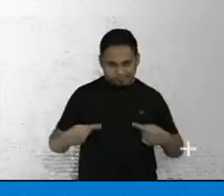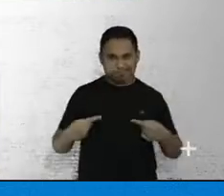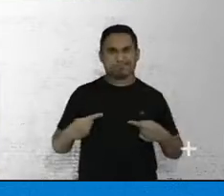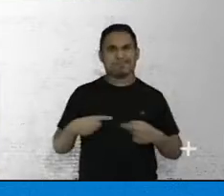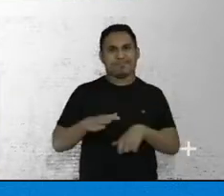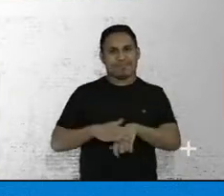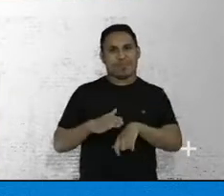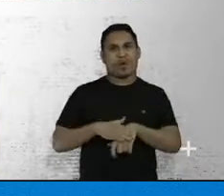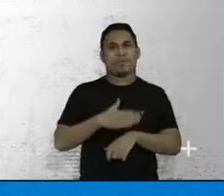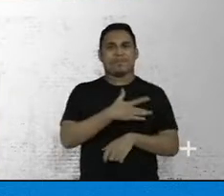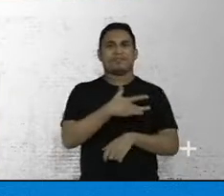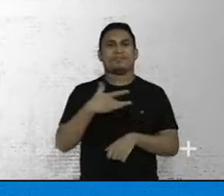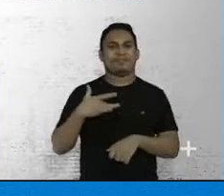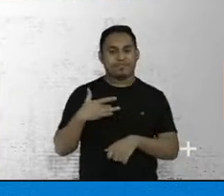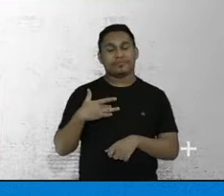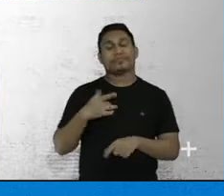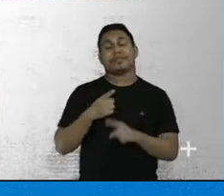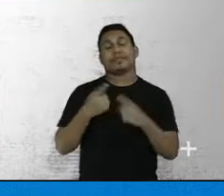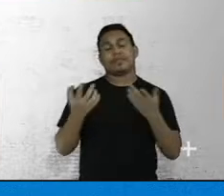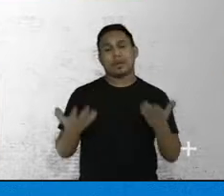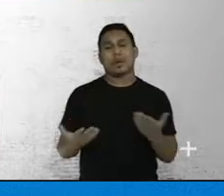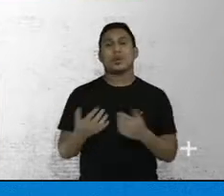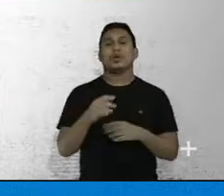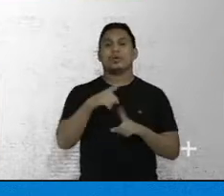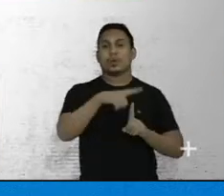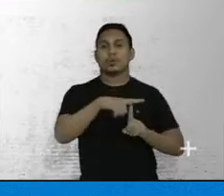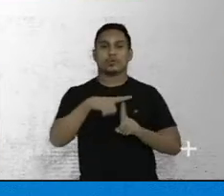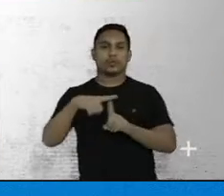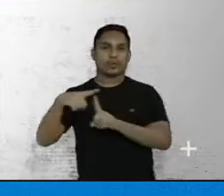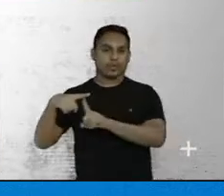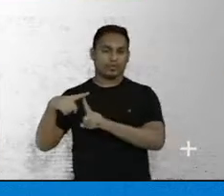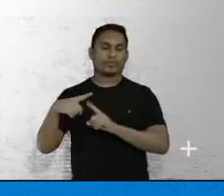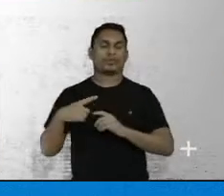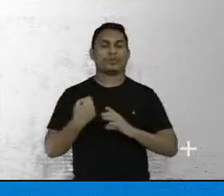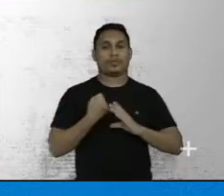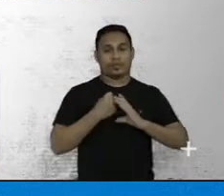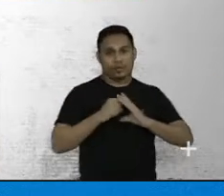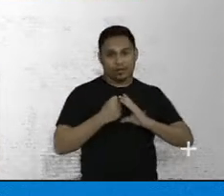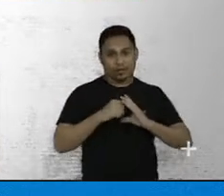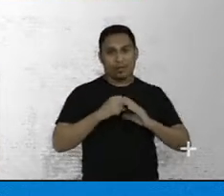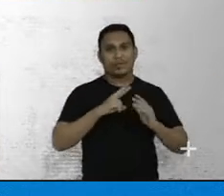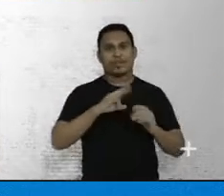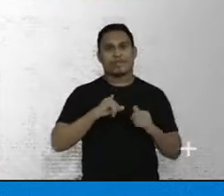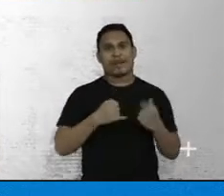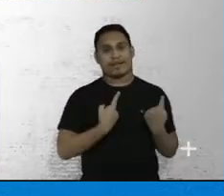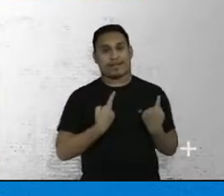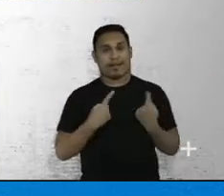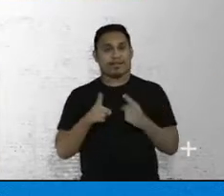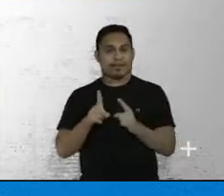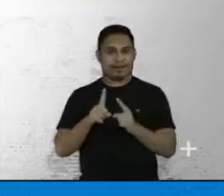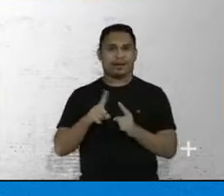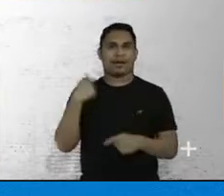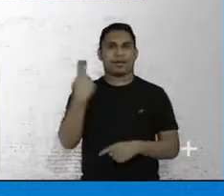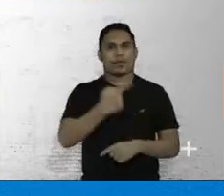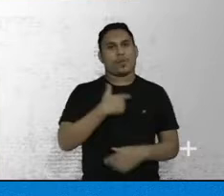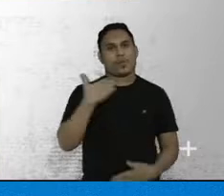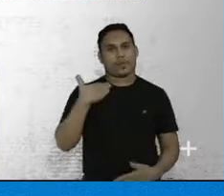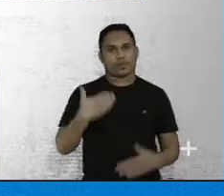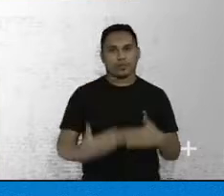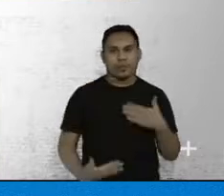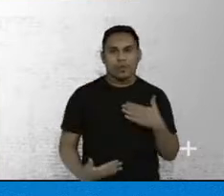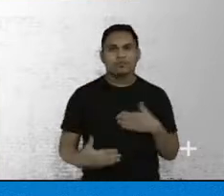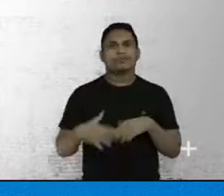de anticorpo que vai atacar cada um dos nossos diferentes tecidos, as doenças recebem um